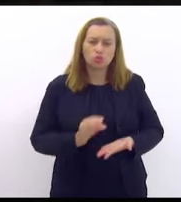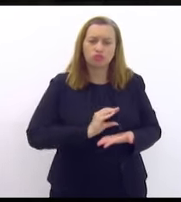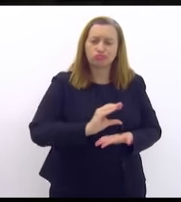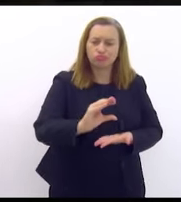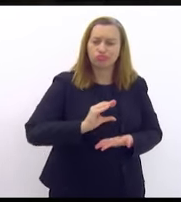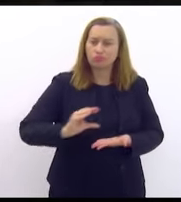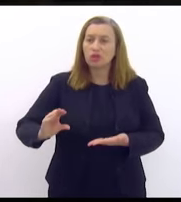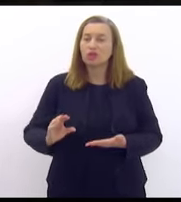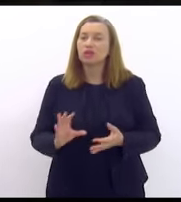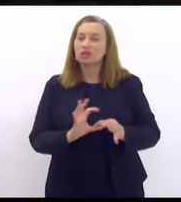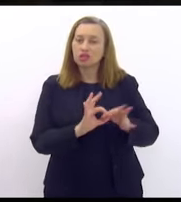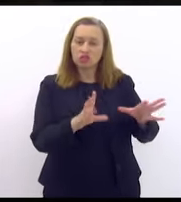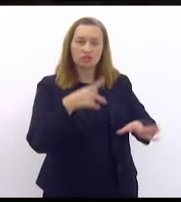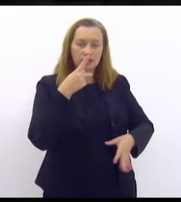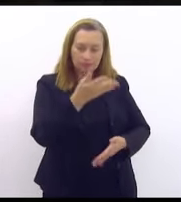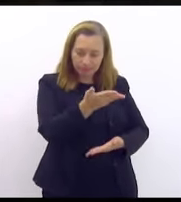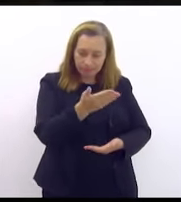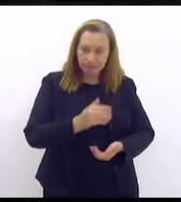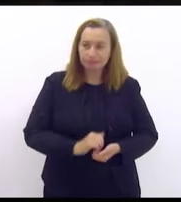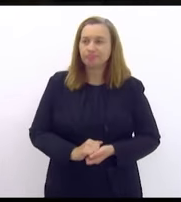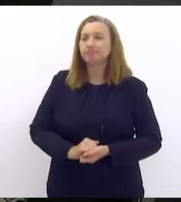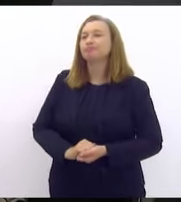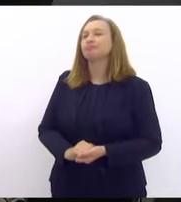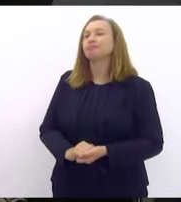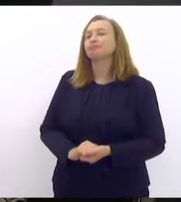a Vossa Excelência.